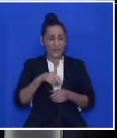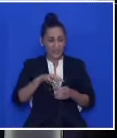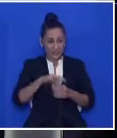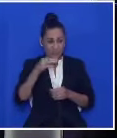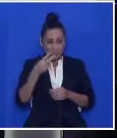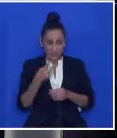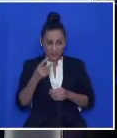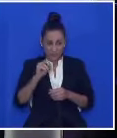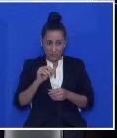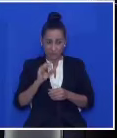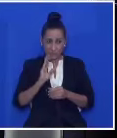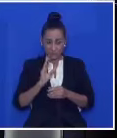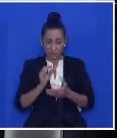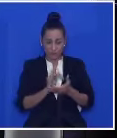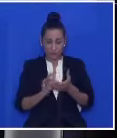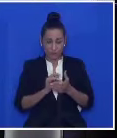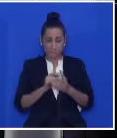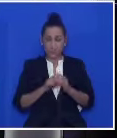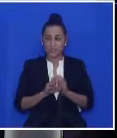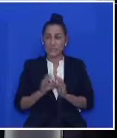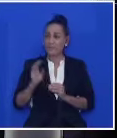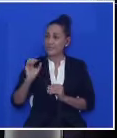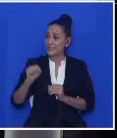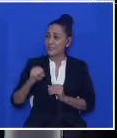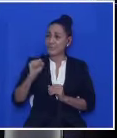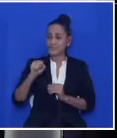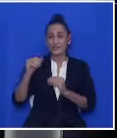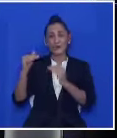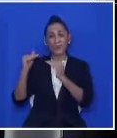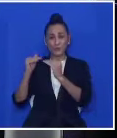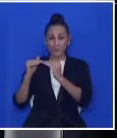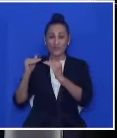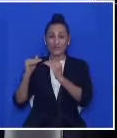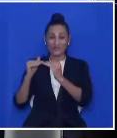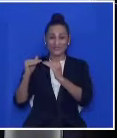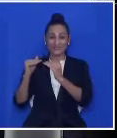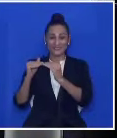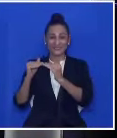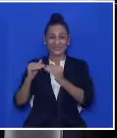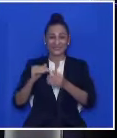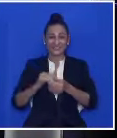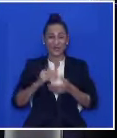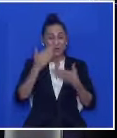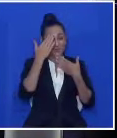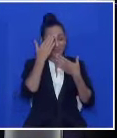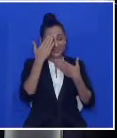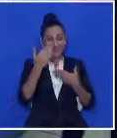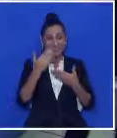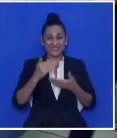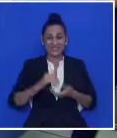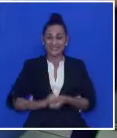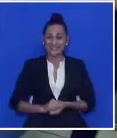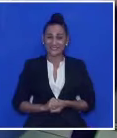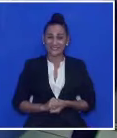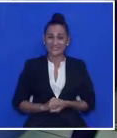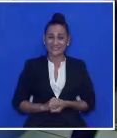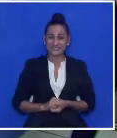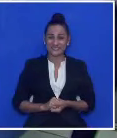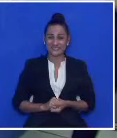20 dezenas sorteadas na Lotomania? Sim, confirmo. Sim, confirmo. Obrigado.